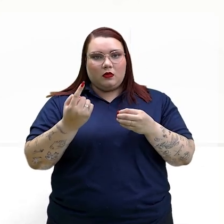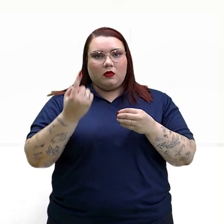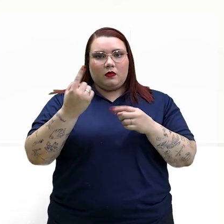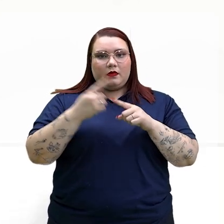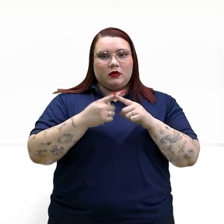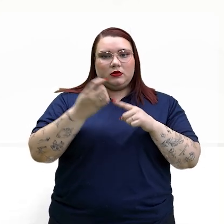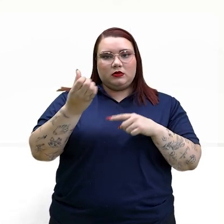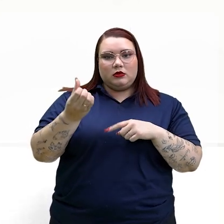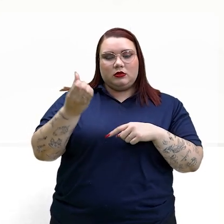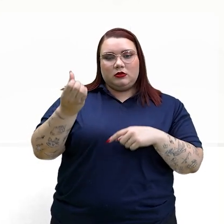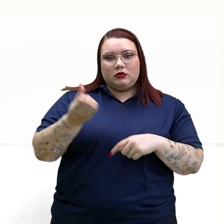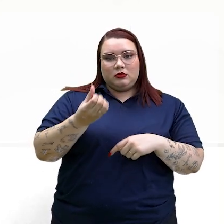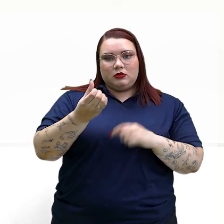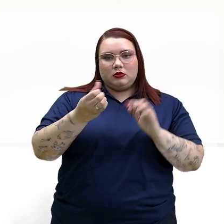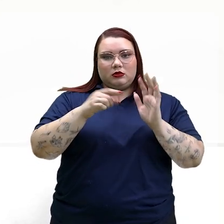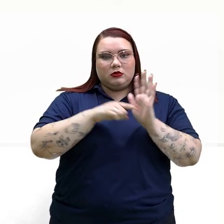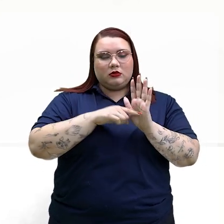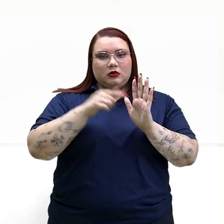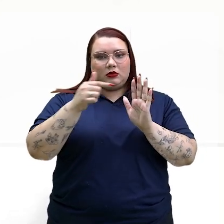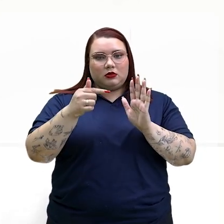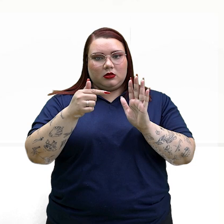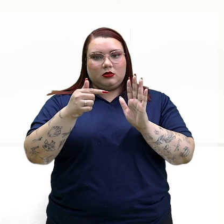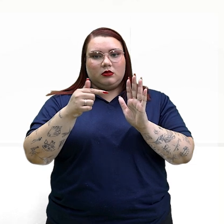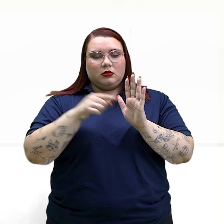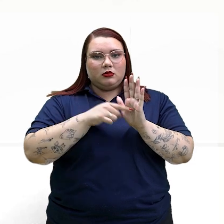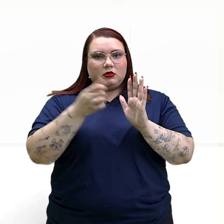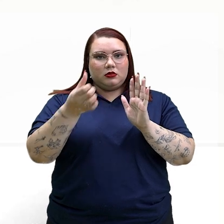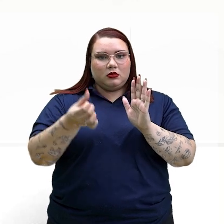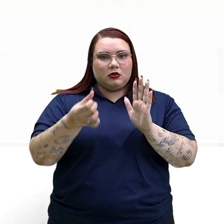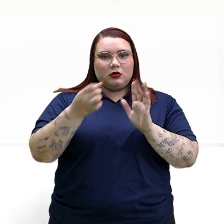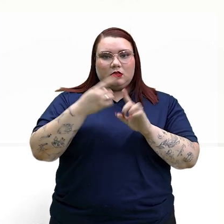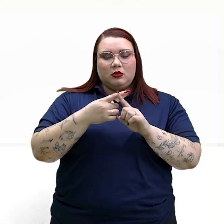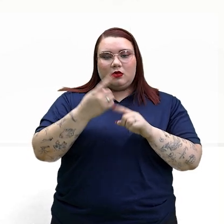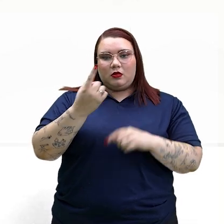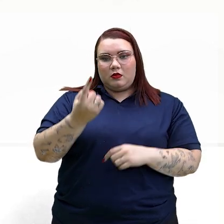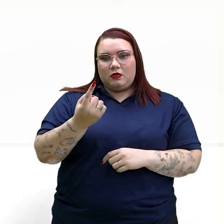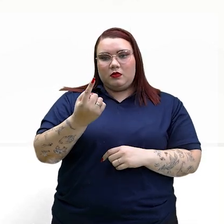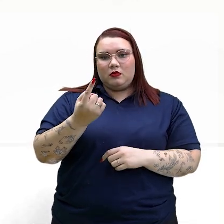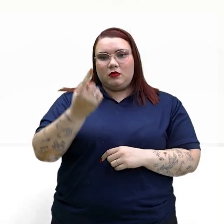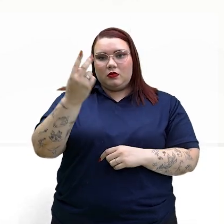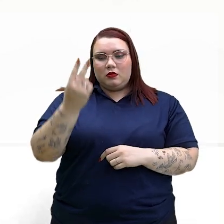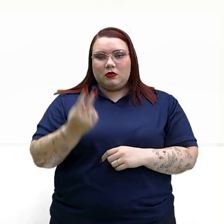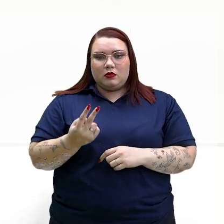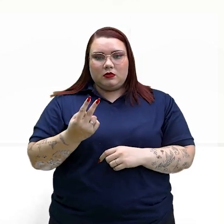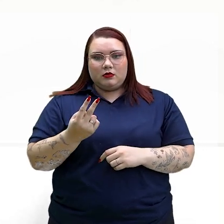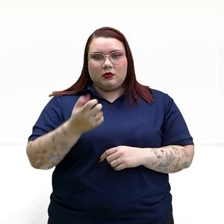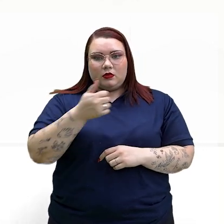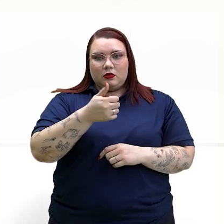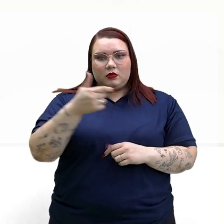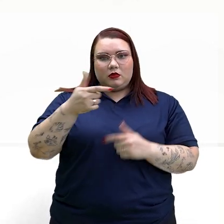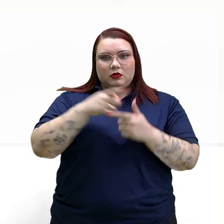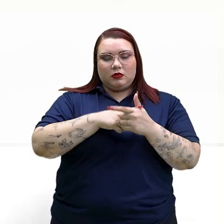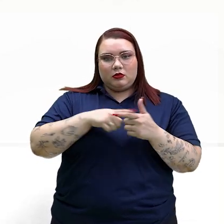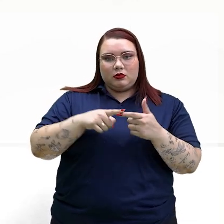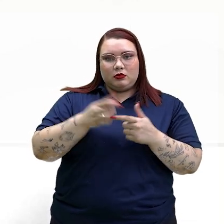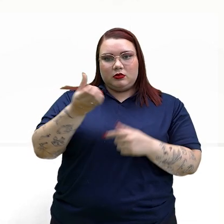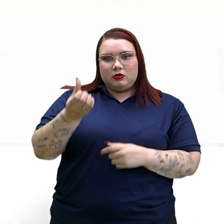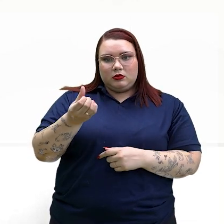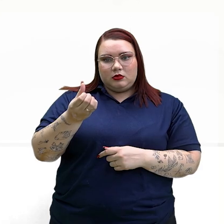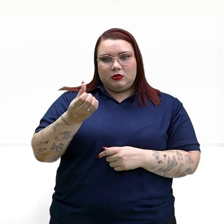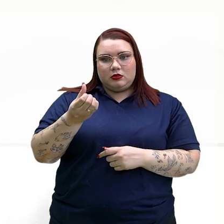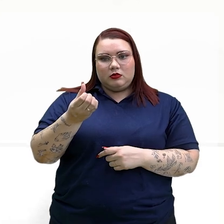vezes 6 é 6. Então, vem para cá menos 6. 7 menos 6, 1. Baixo 2. 12 dividido por